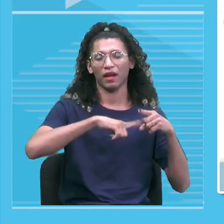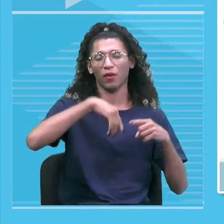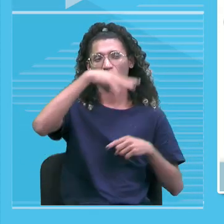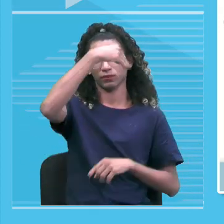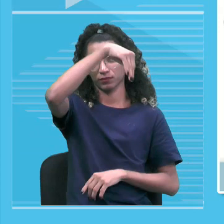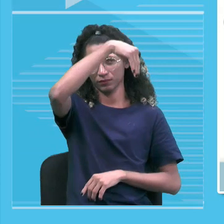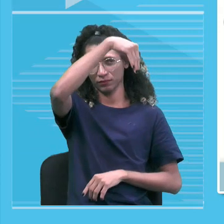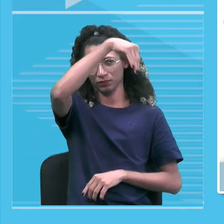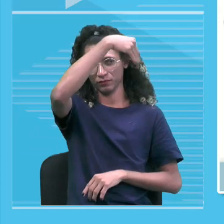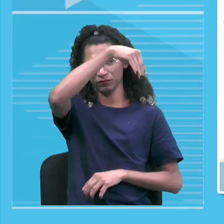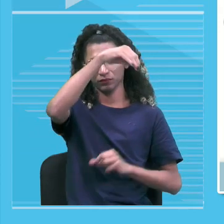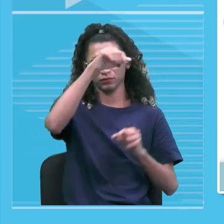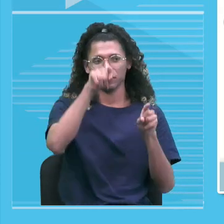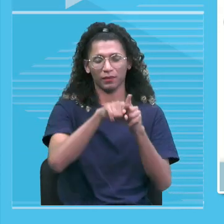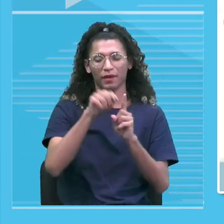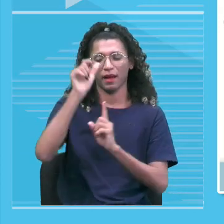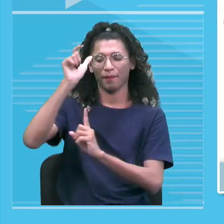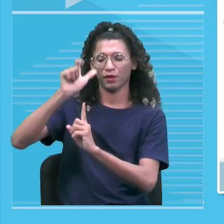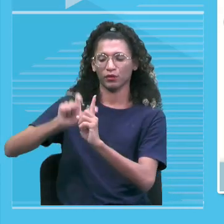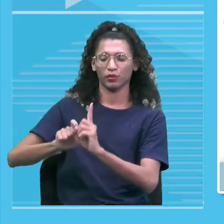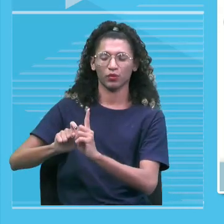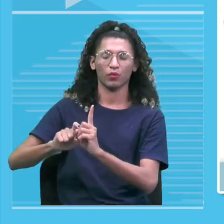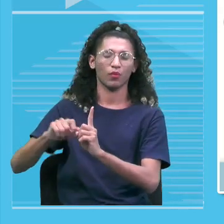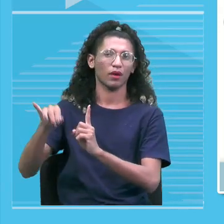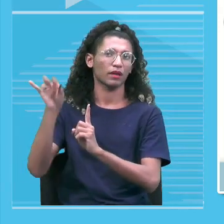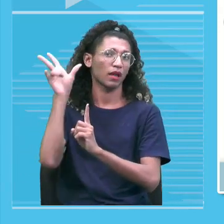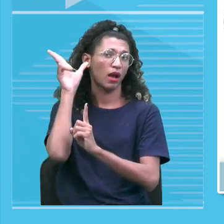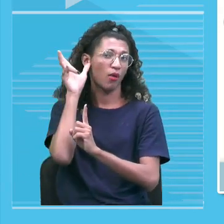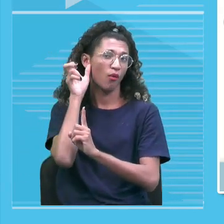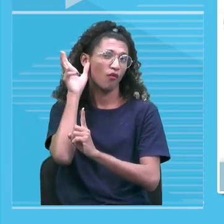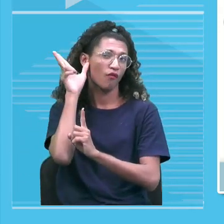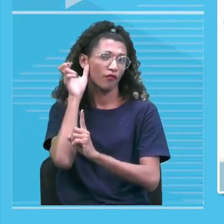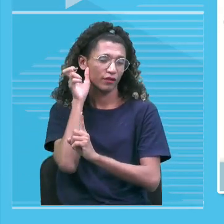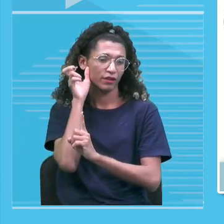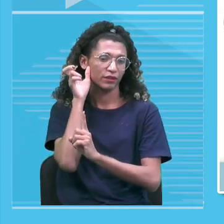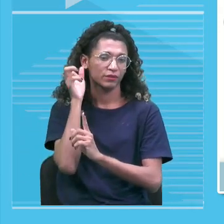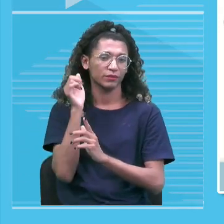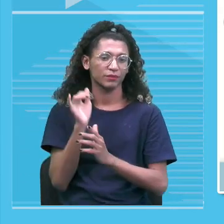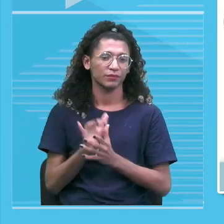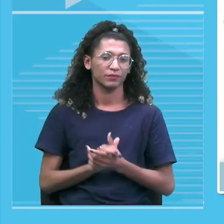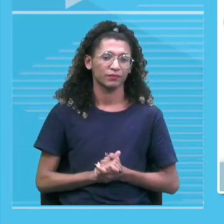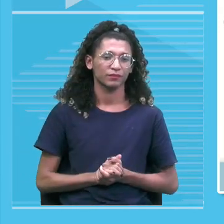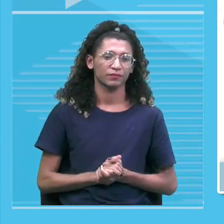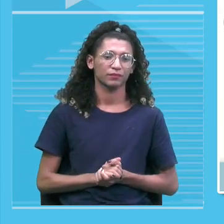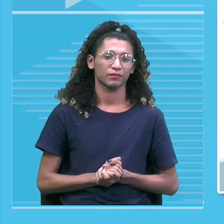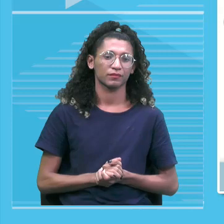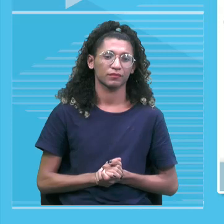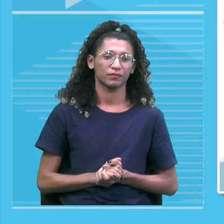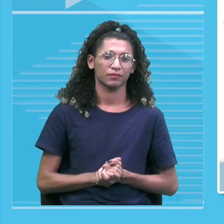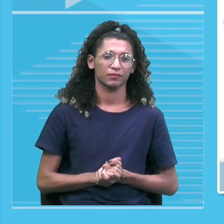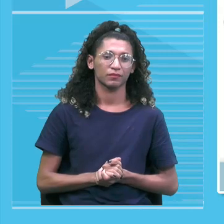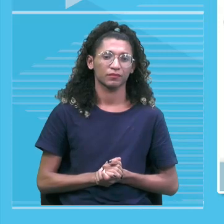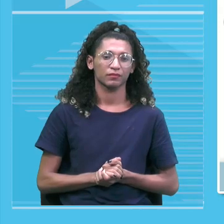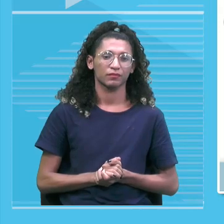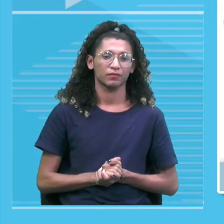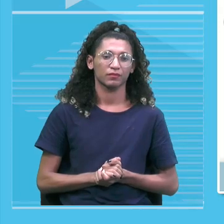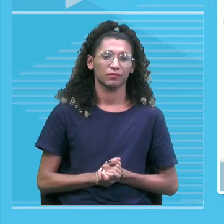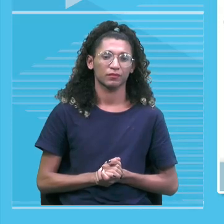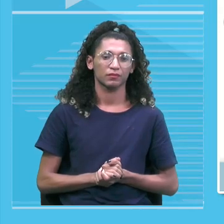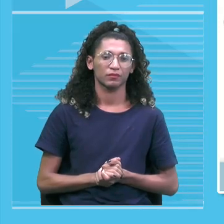e o receptor que é o garotinho que está ouvindo esse hino tocar